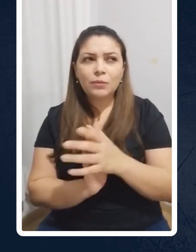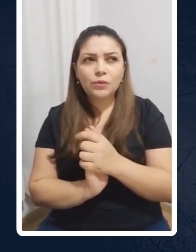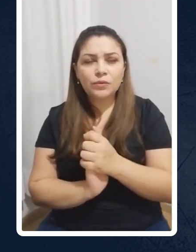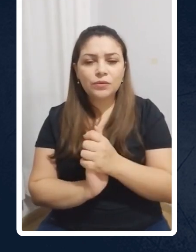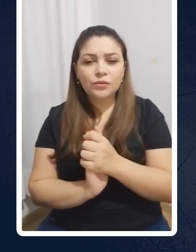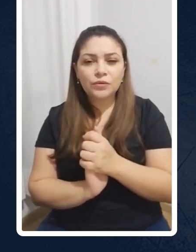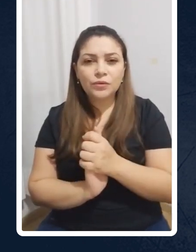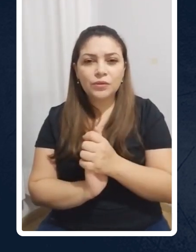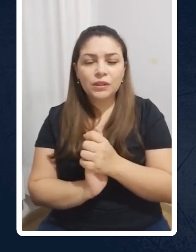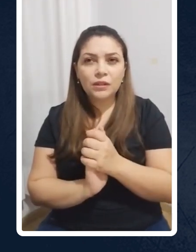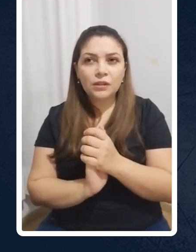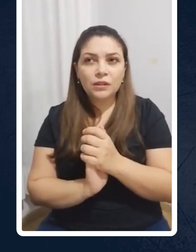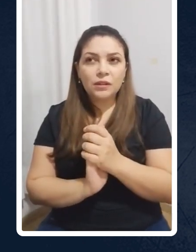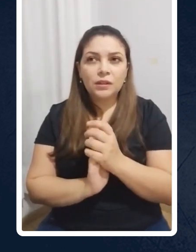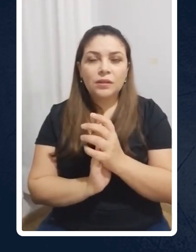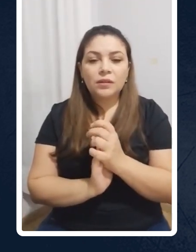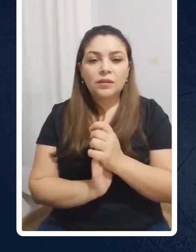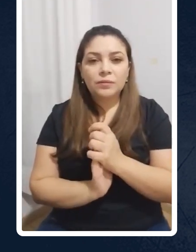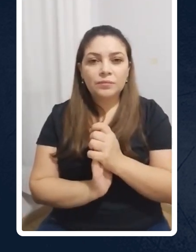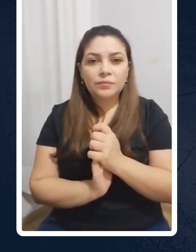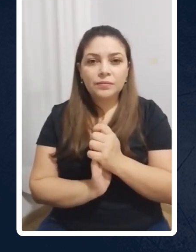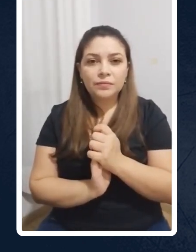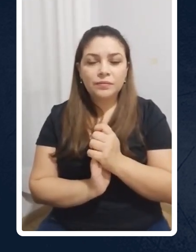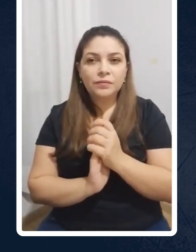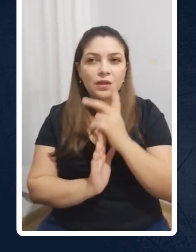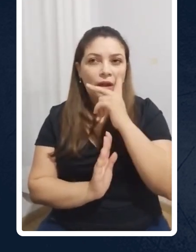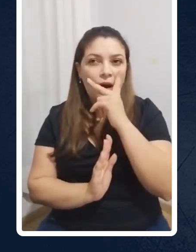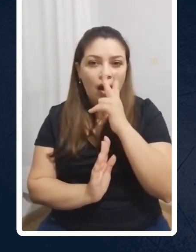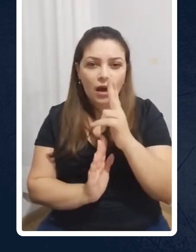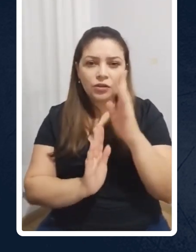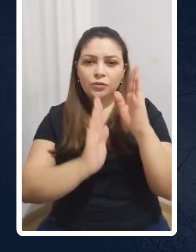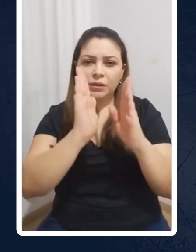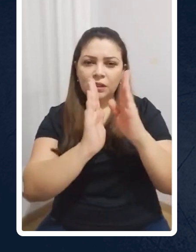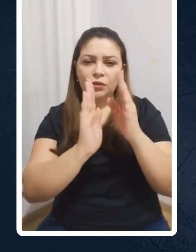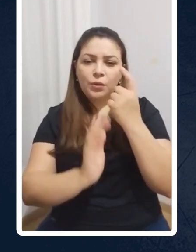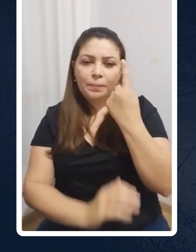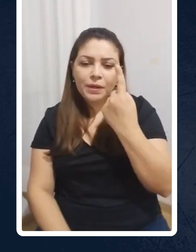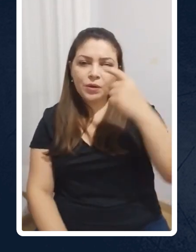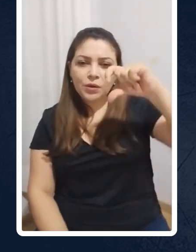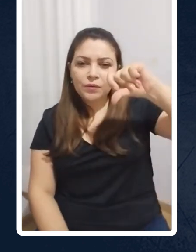metade do... tipo 85, 86, por aí.